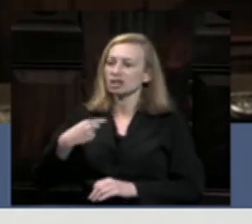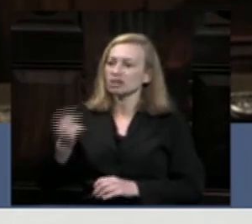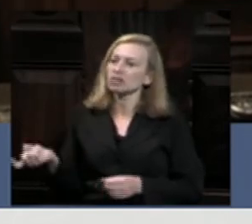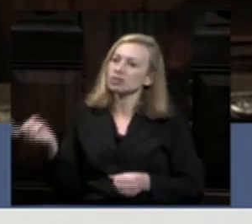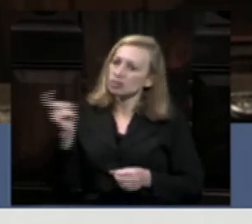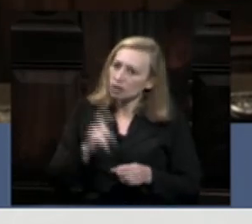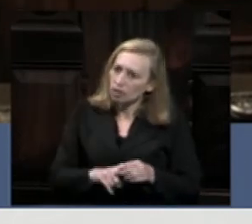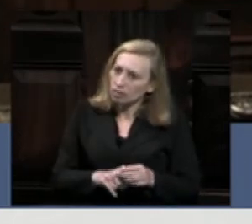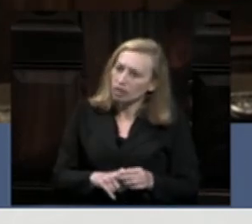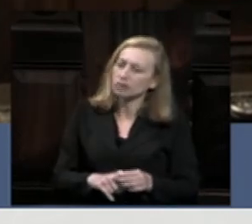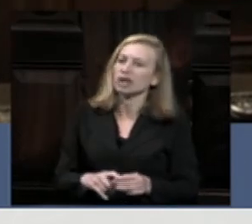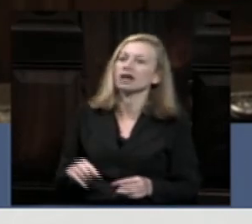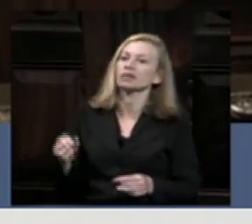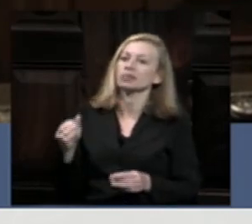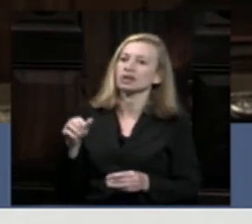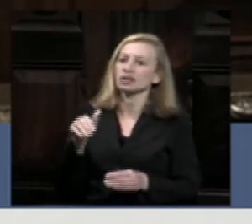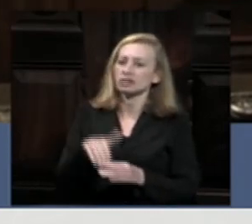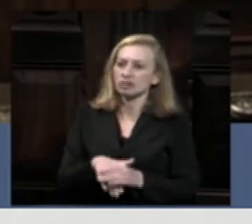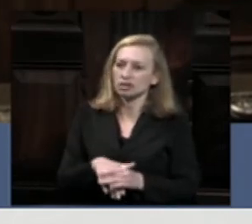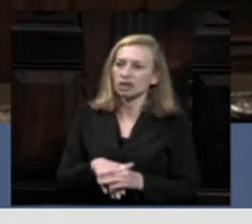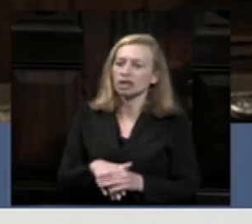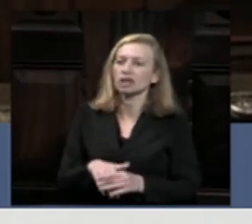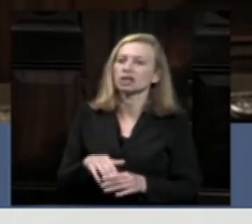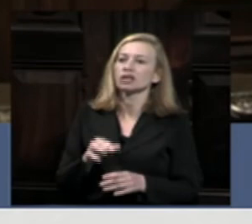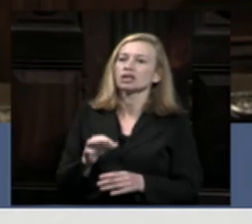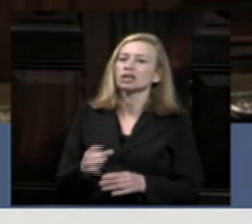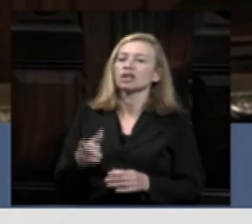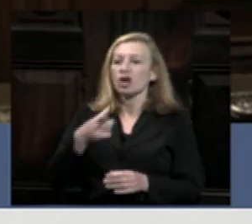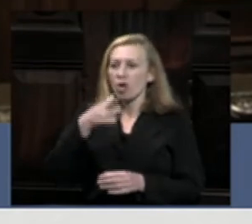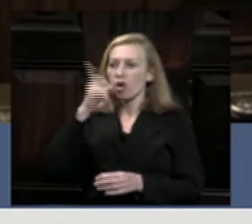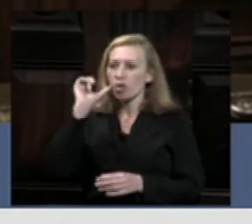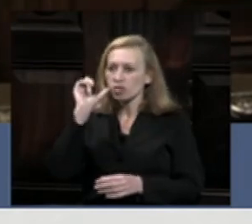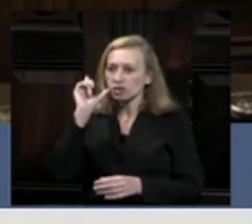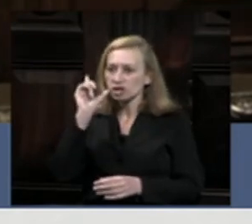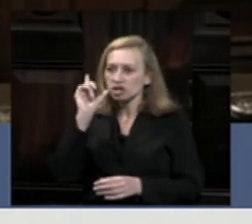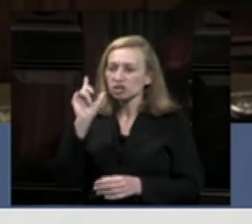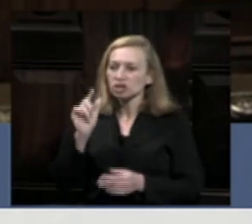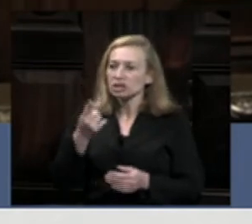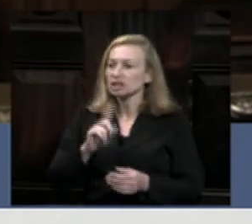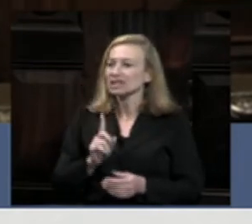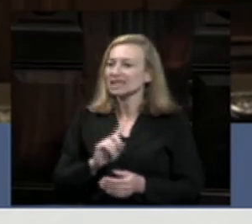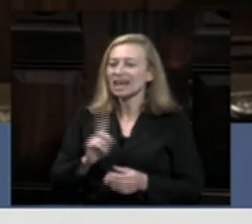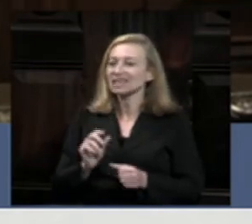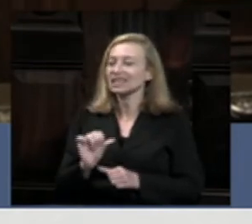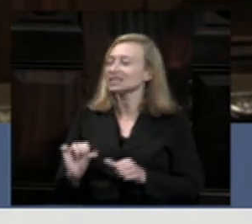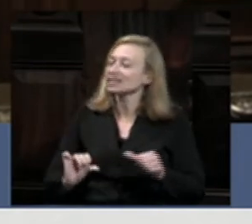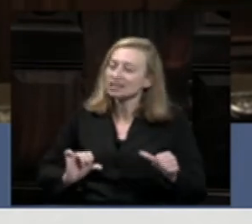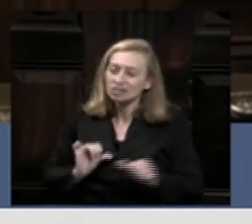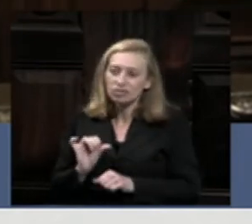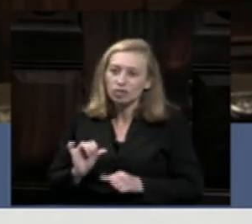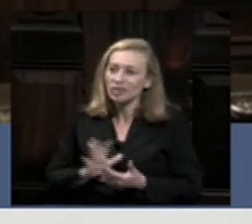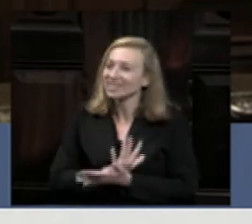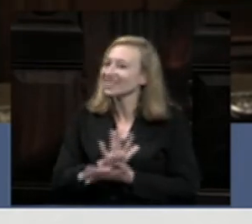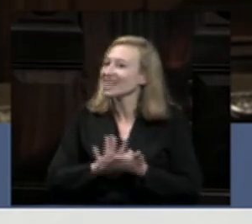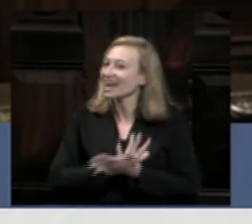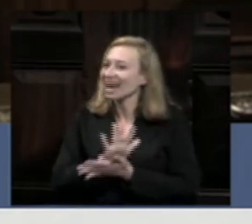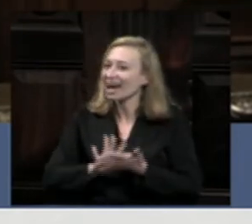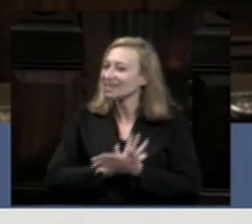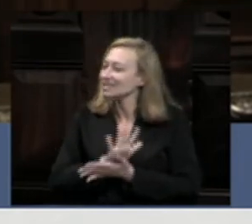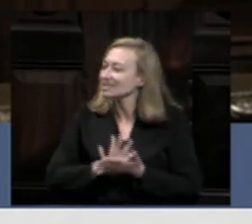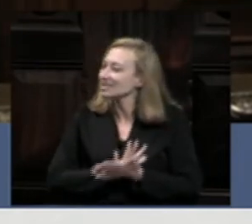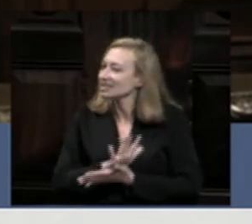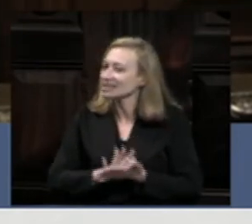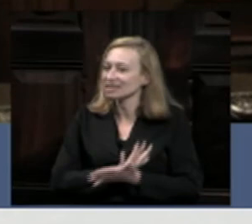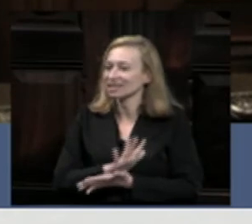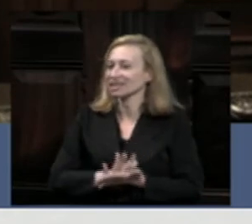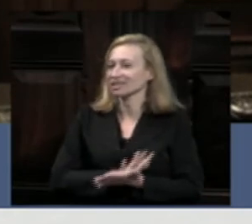é elegível, e essa decisão de ontem não muda absolutamente nada as condições legais